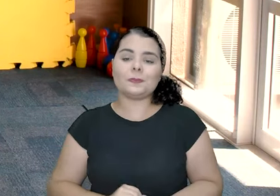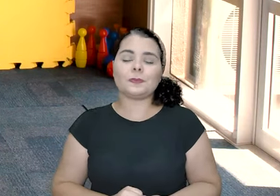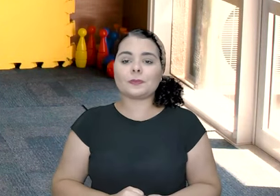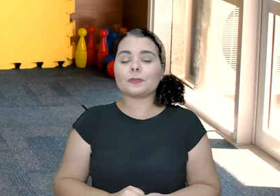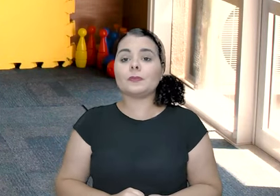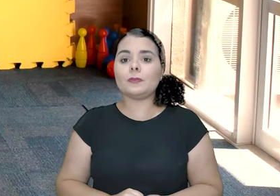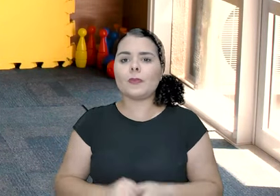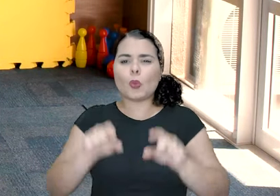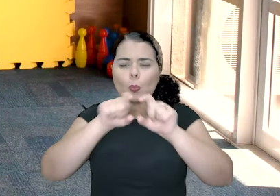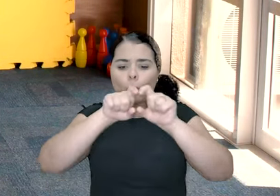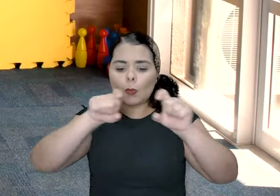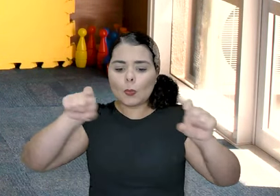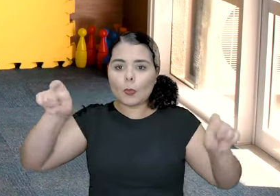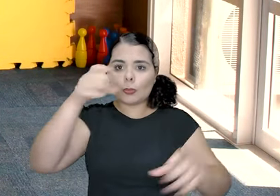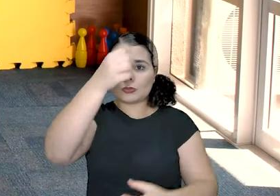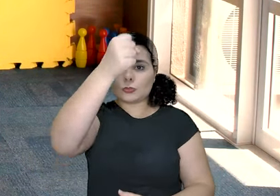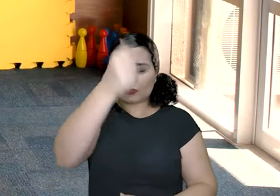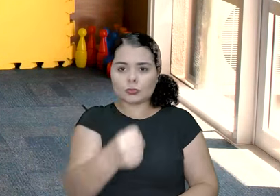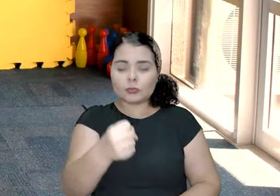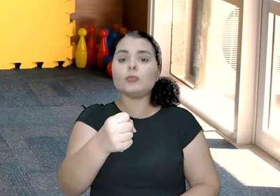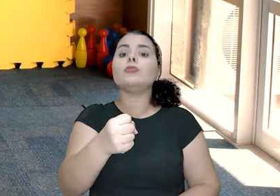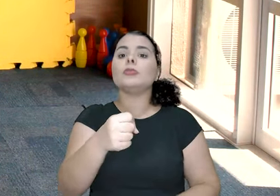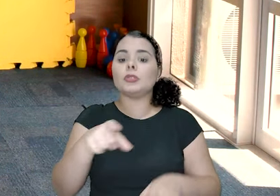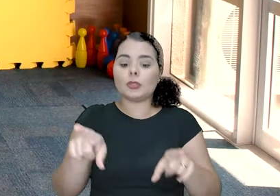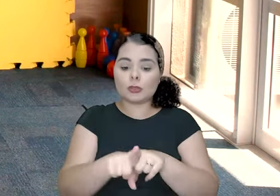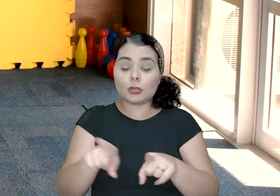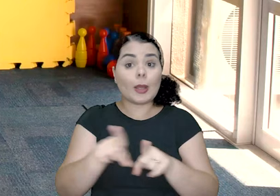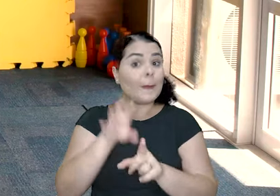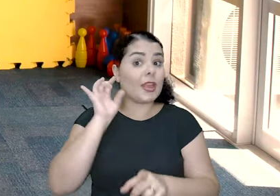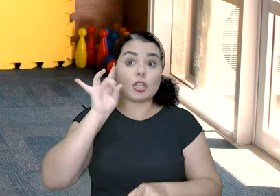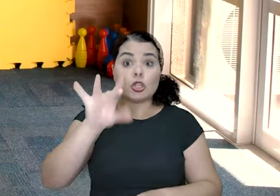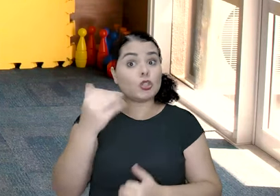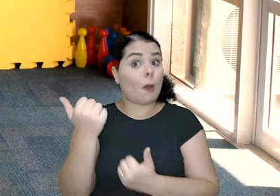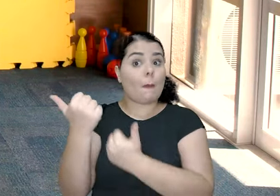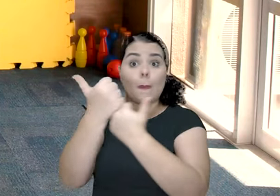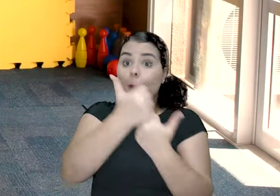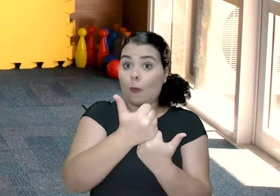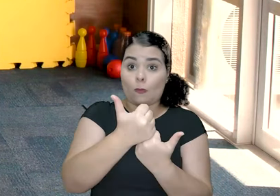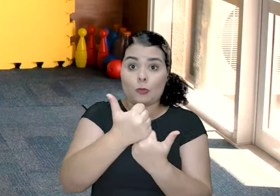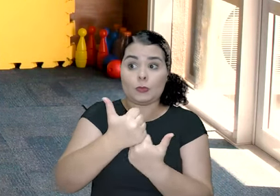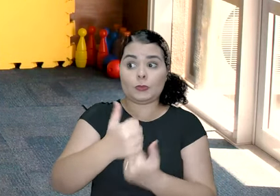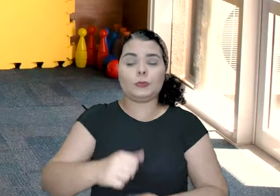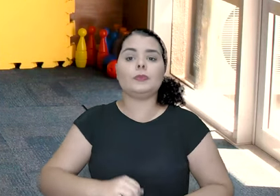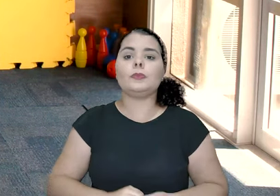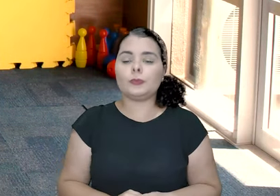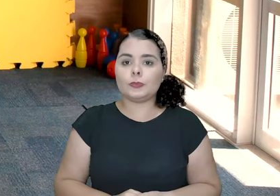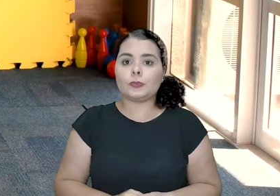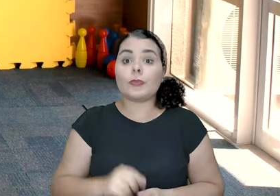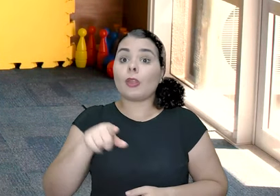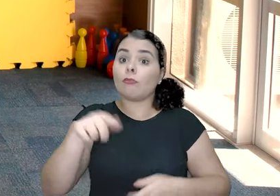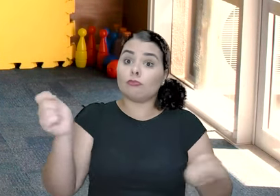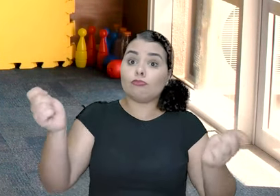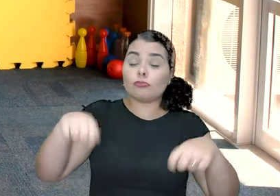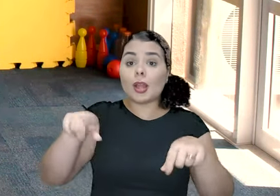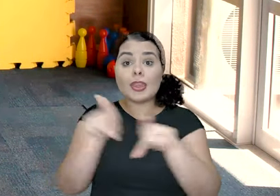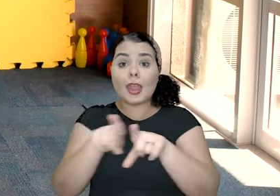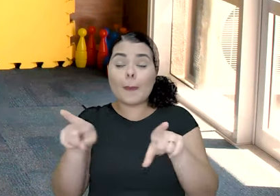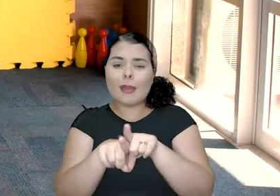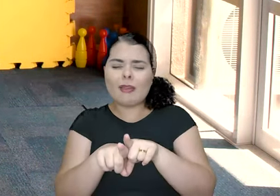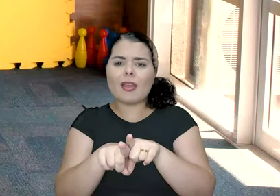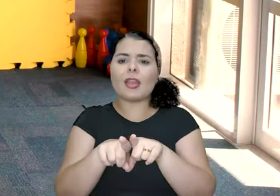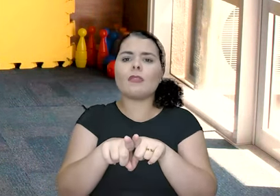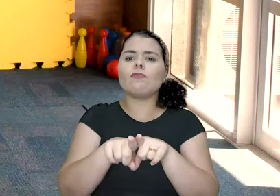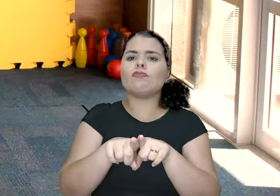O bastão aqui também está servindo só de apoio. Você pode também